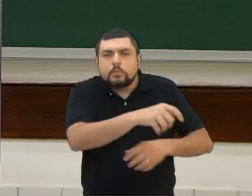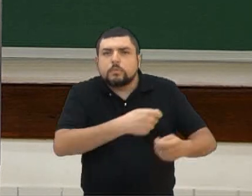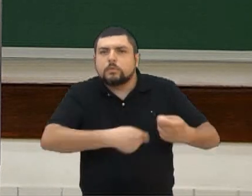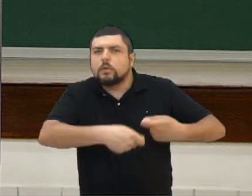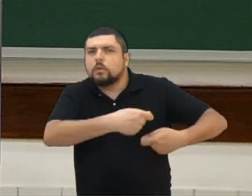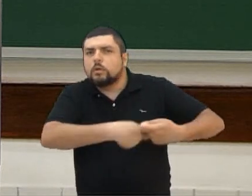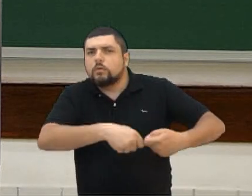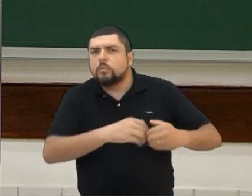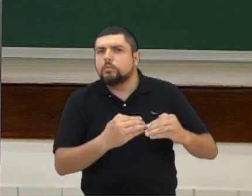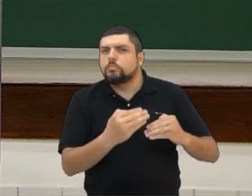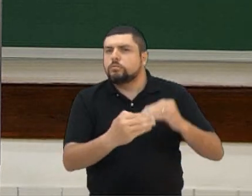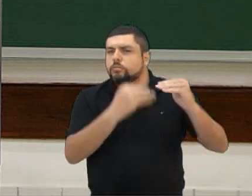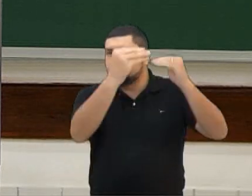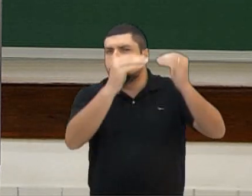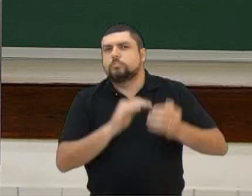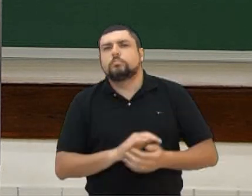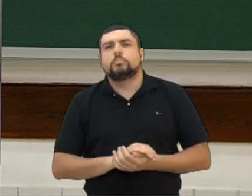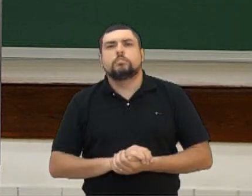brasileira.